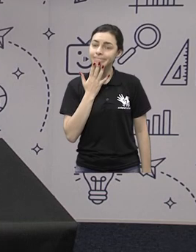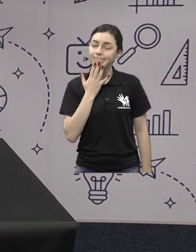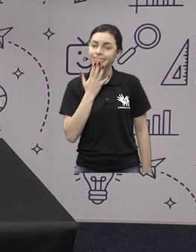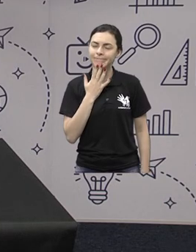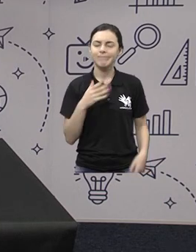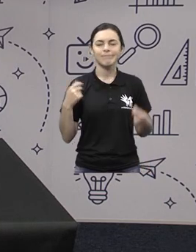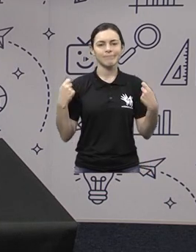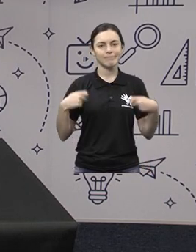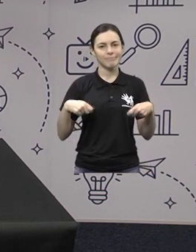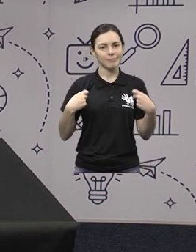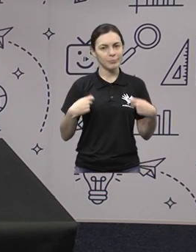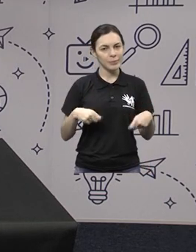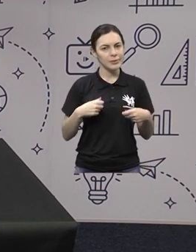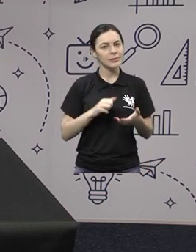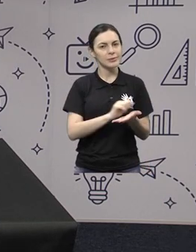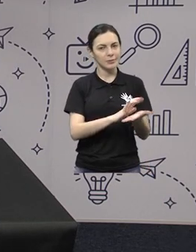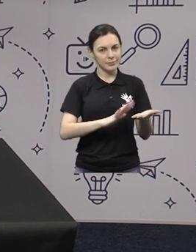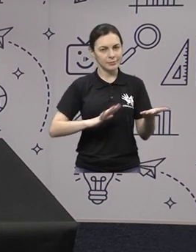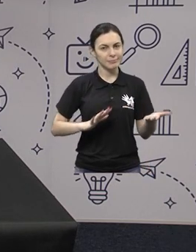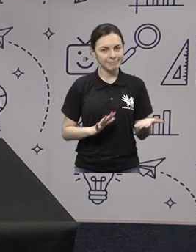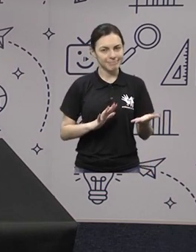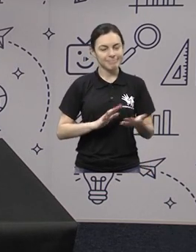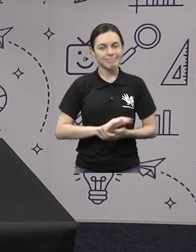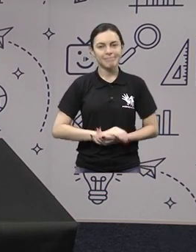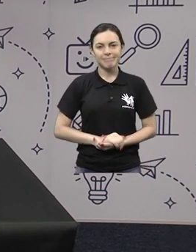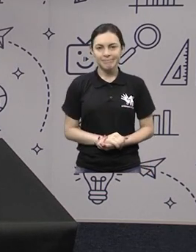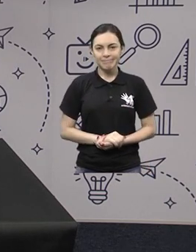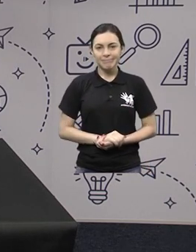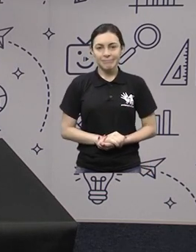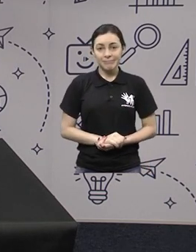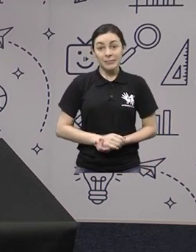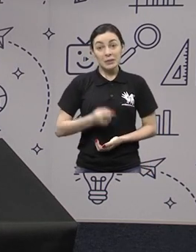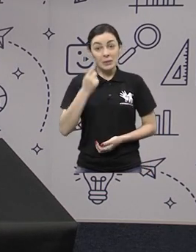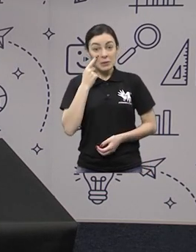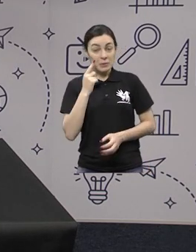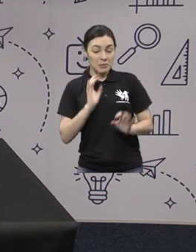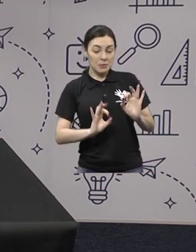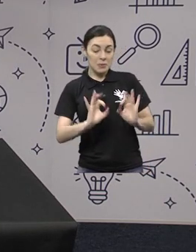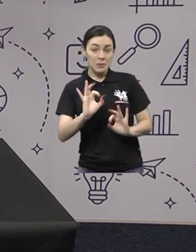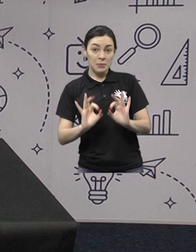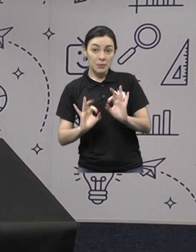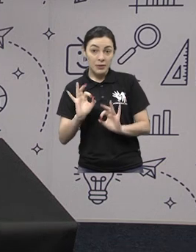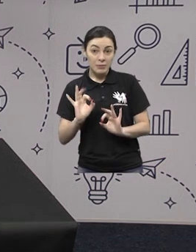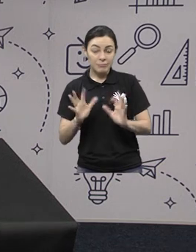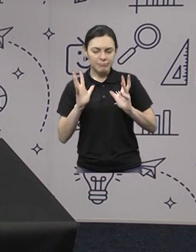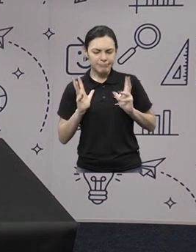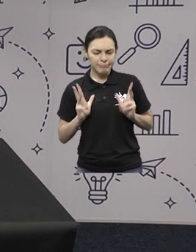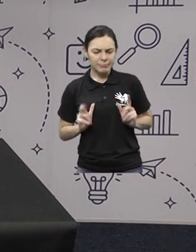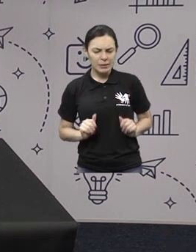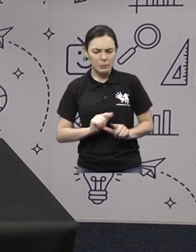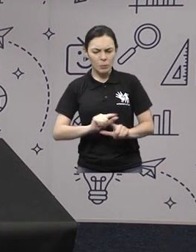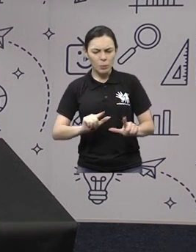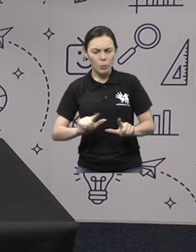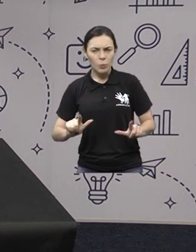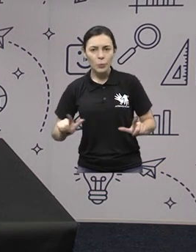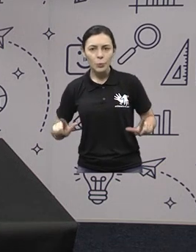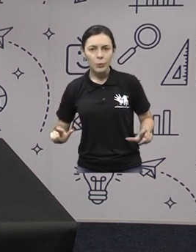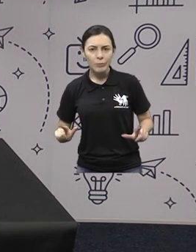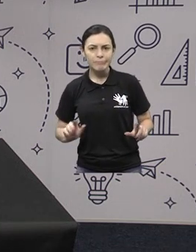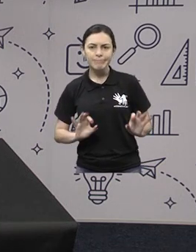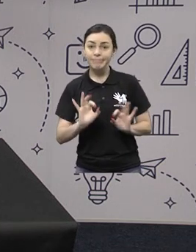Sim. porque nós vamos precisar numa das nossas atividades. Vejam aí os seus materiais, higienize tudo,